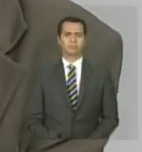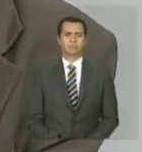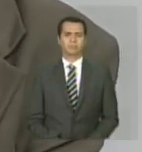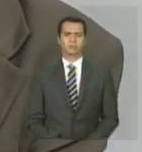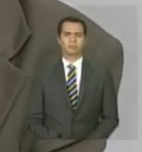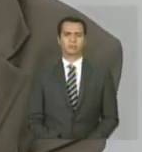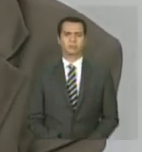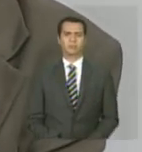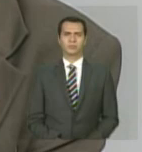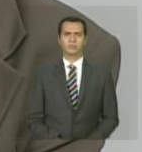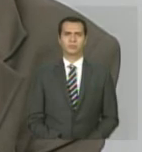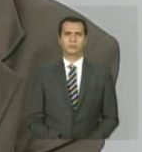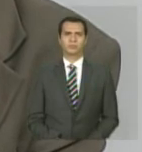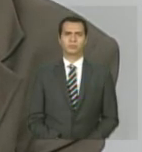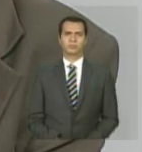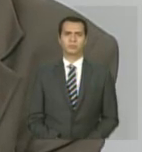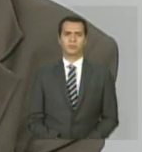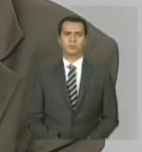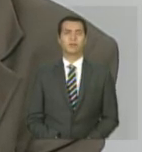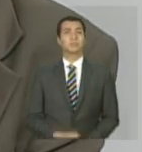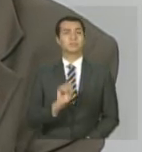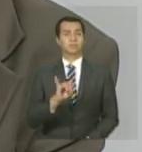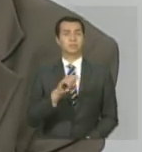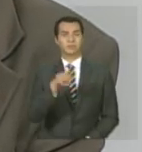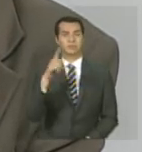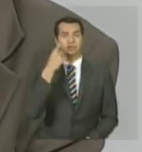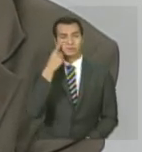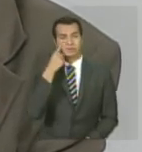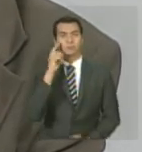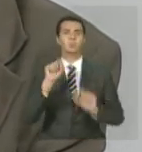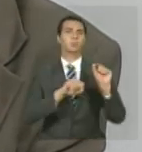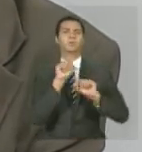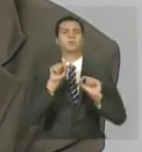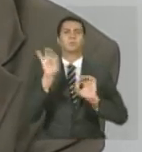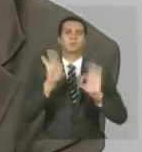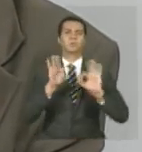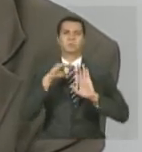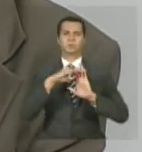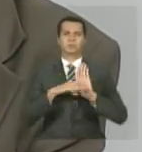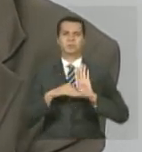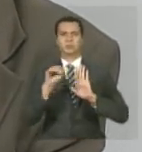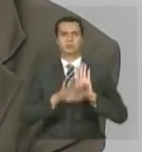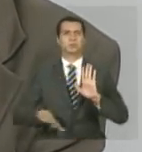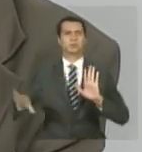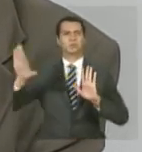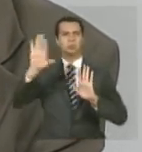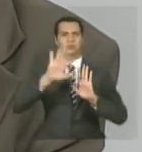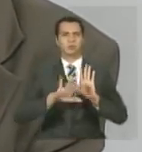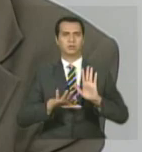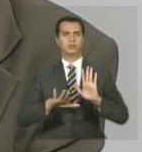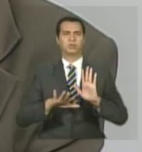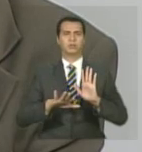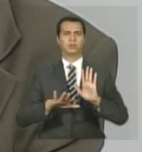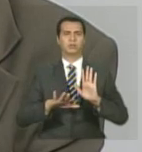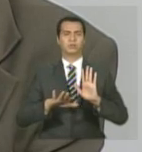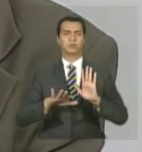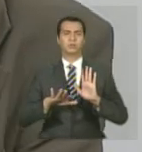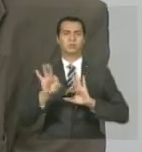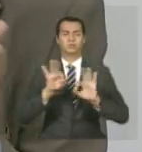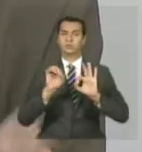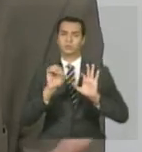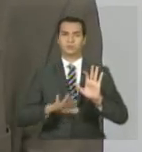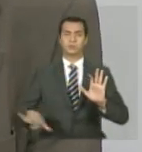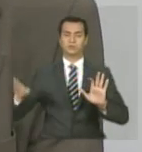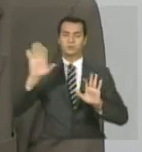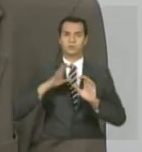se você olhar para o que é o Plano Nacional de Segurança Alimentar e Nutricional hoje, que é um avanço e uma conquista